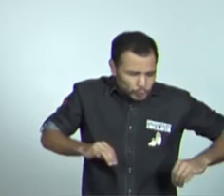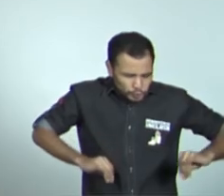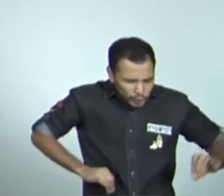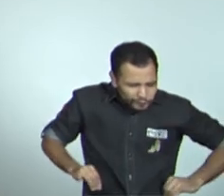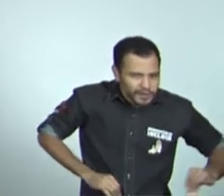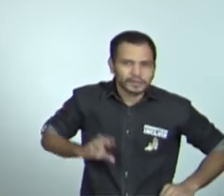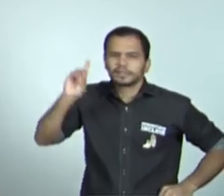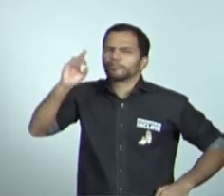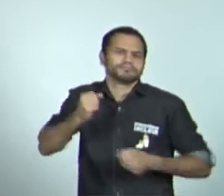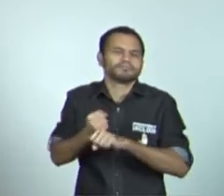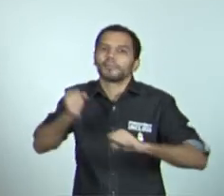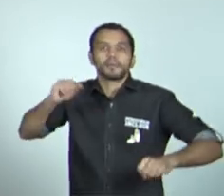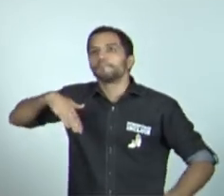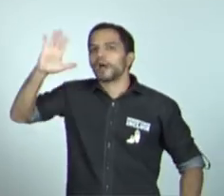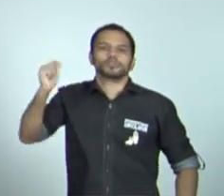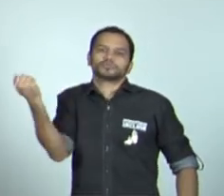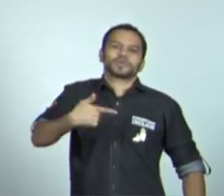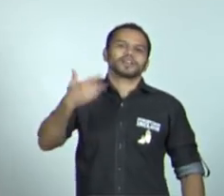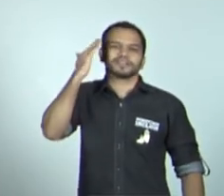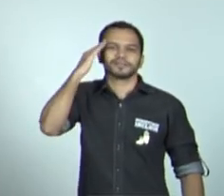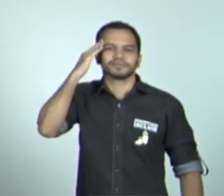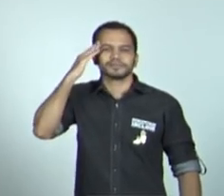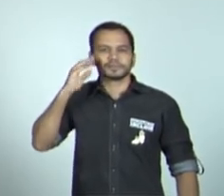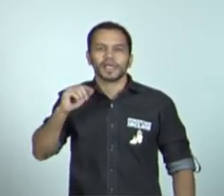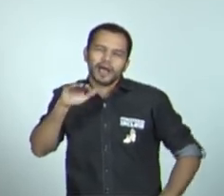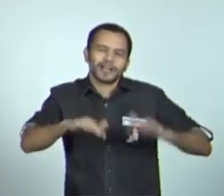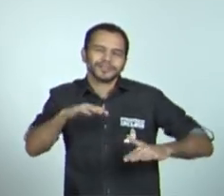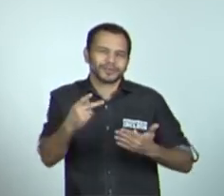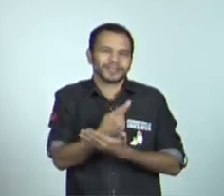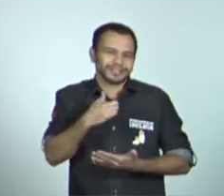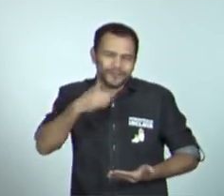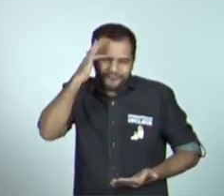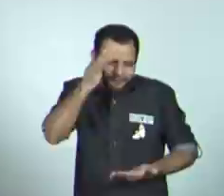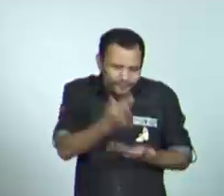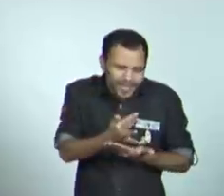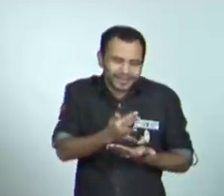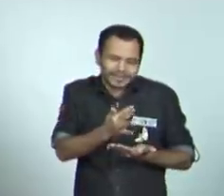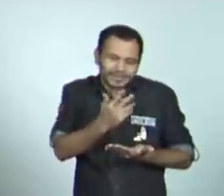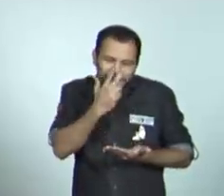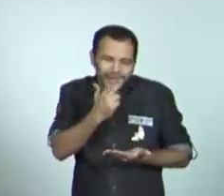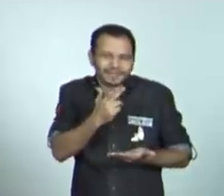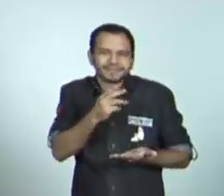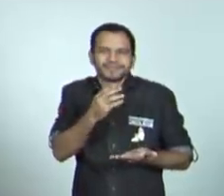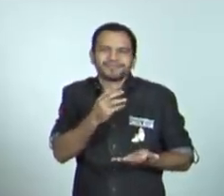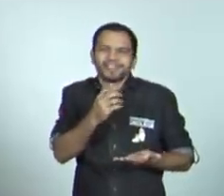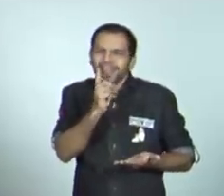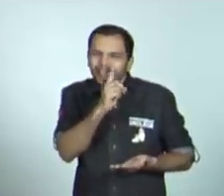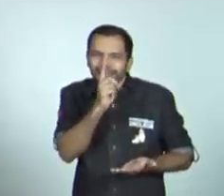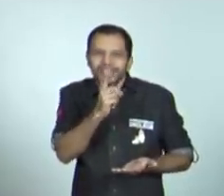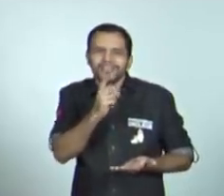maior até com a minha fé é de momento que eu boto toda minha fé e é insuficiente e deus fala assim